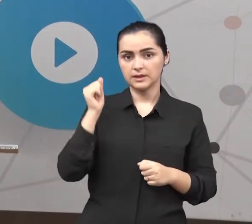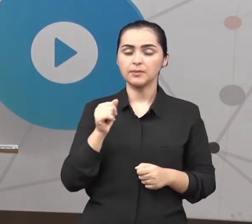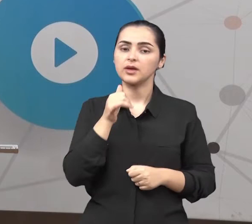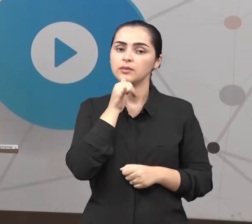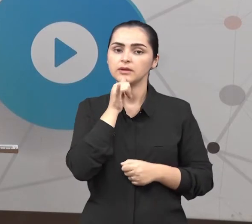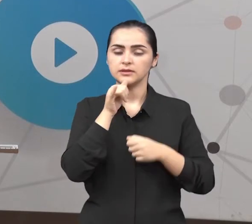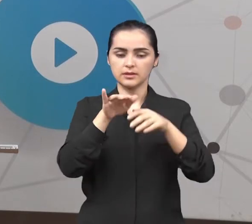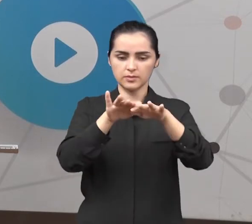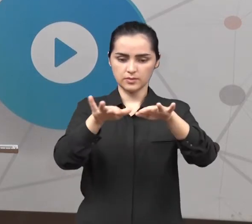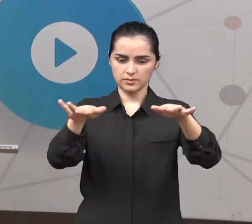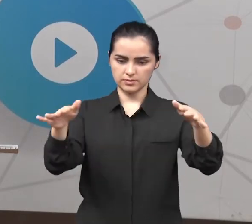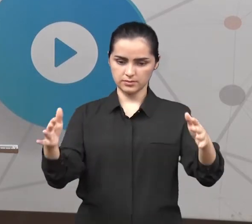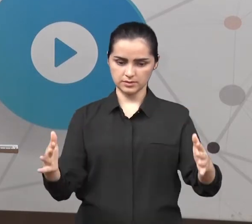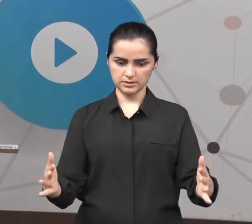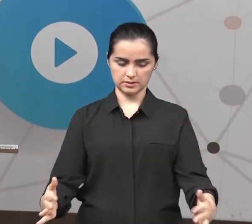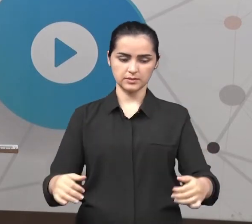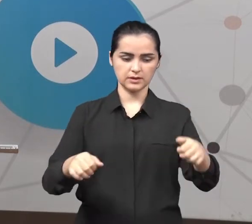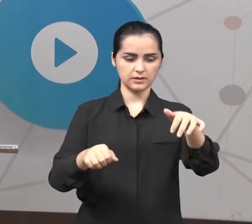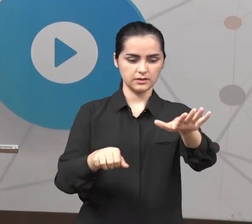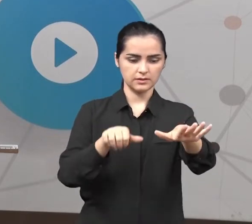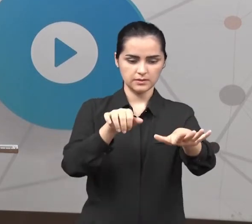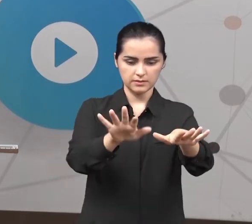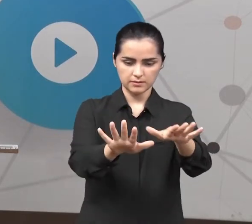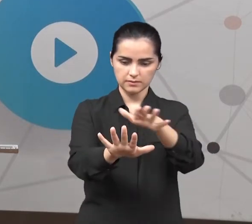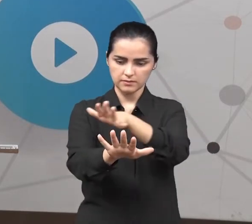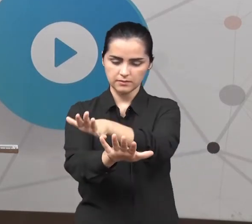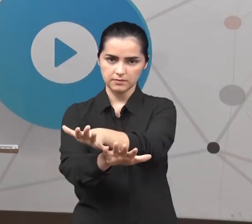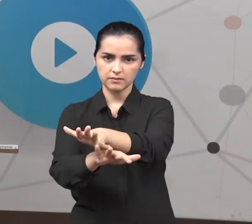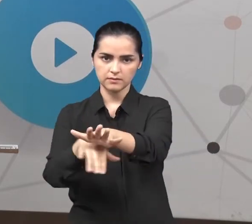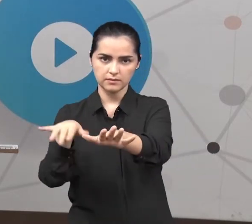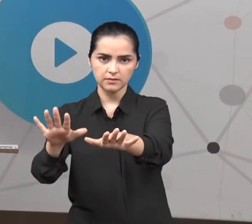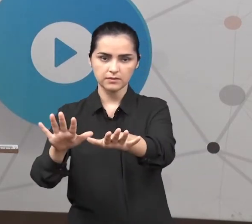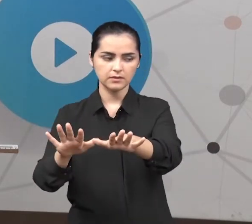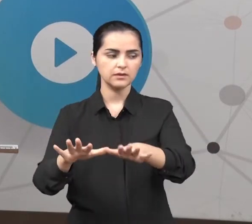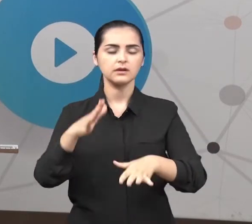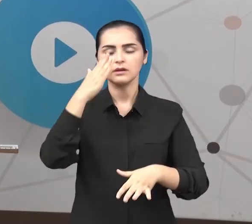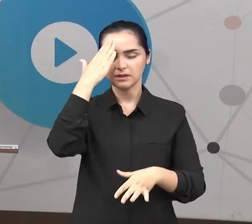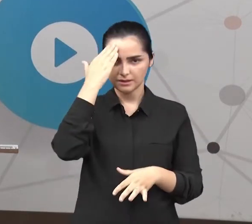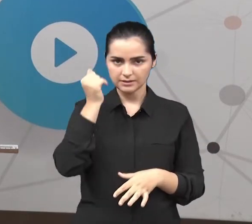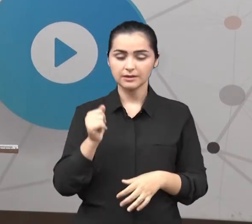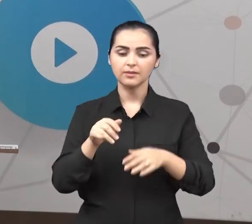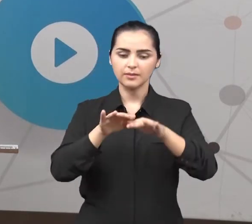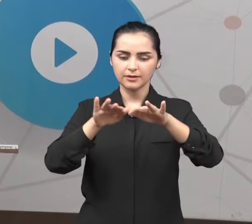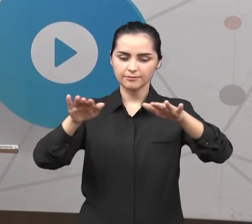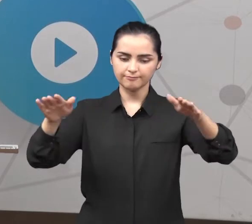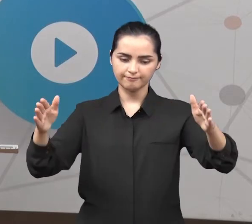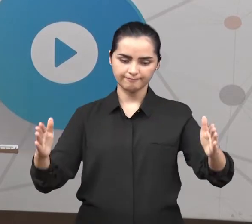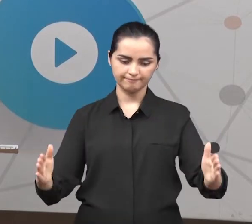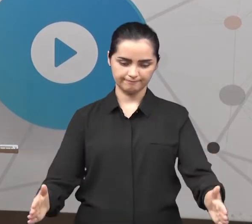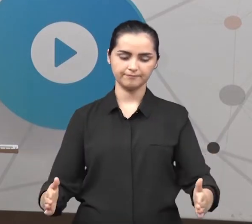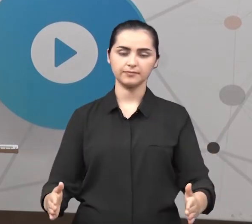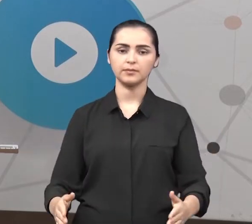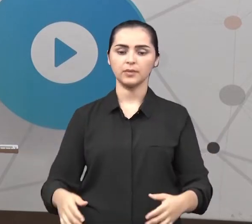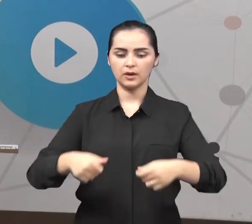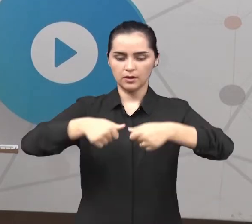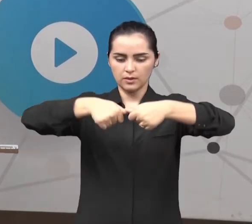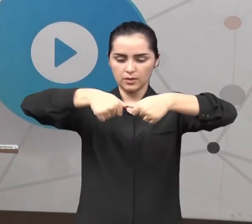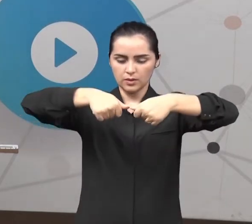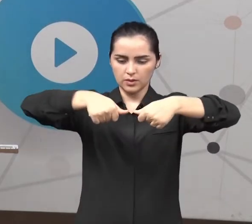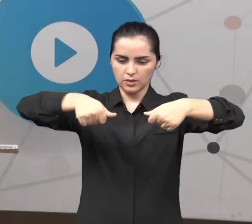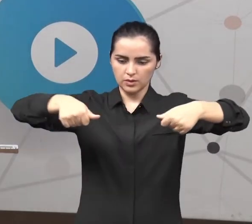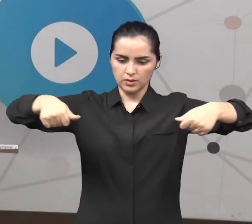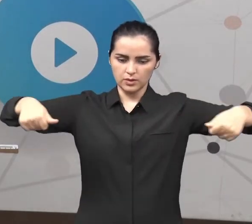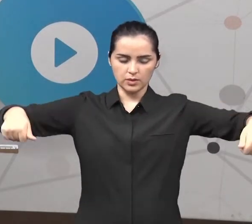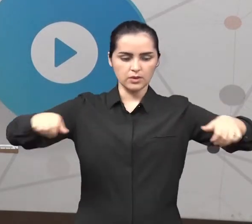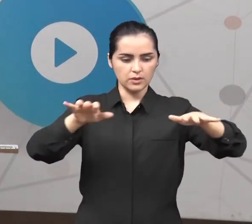mesa com os seus palmos, colocando um palmo após o outro. Um,